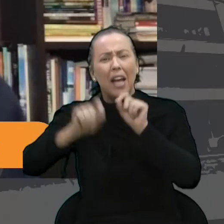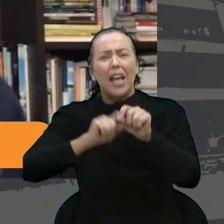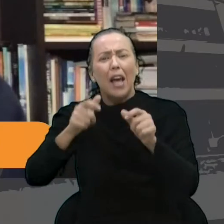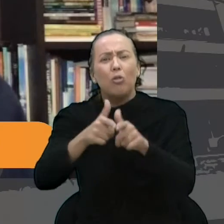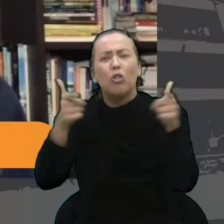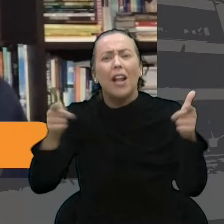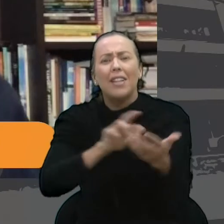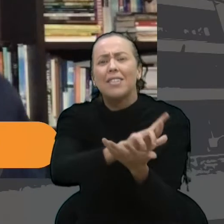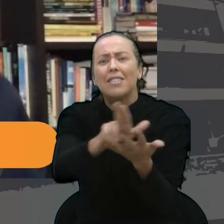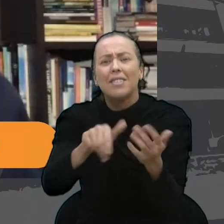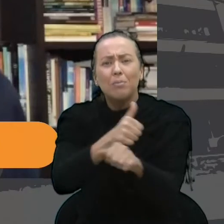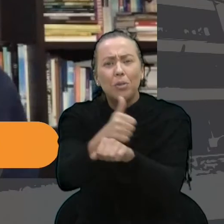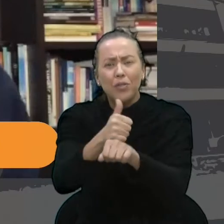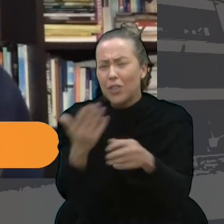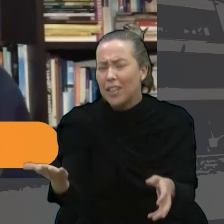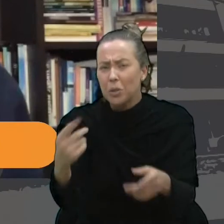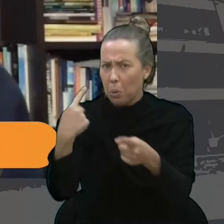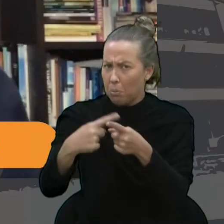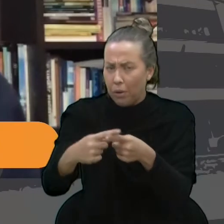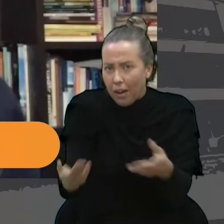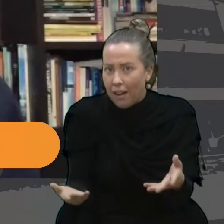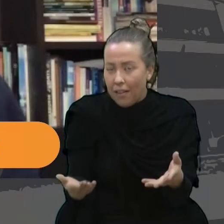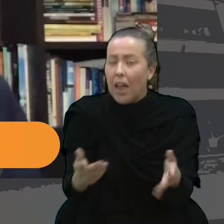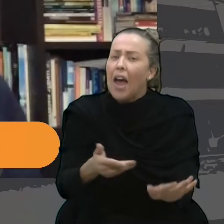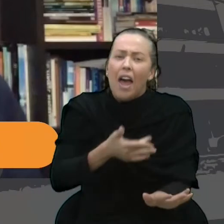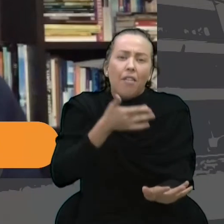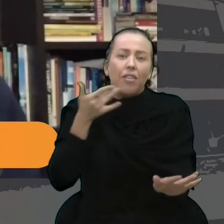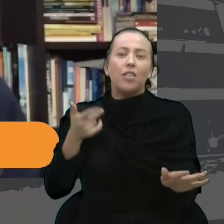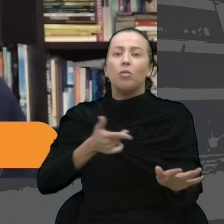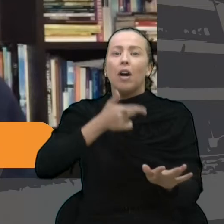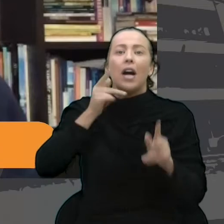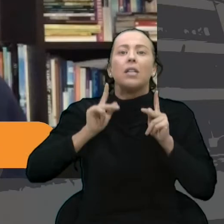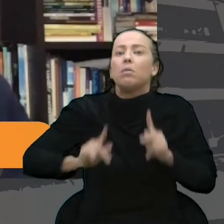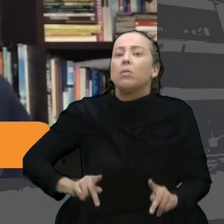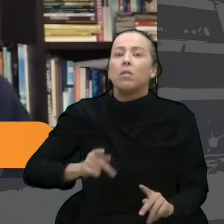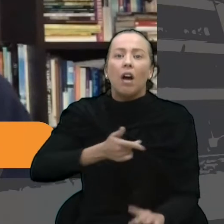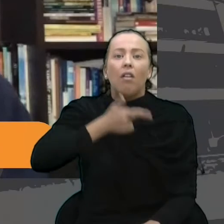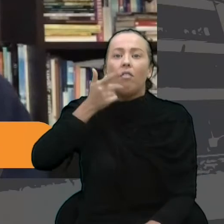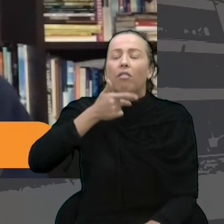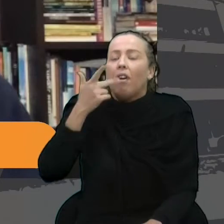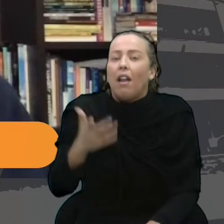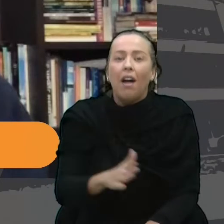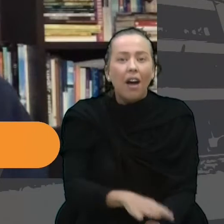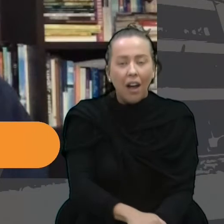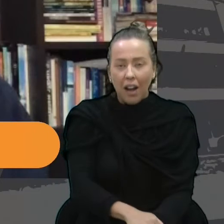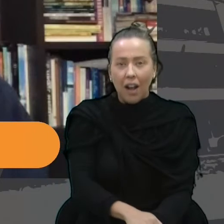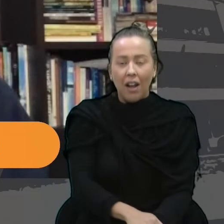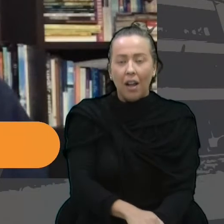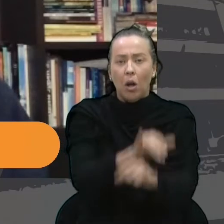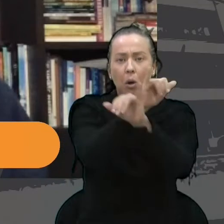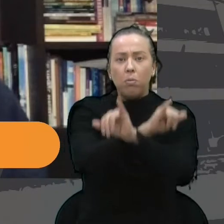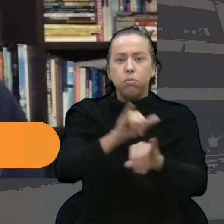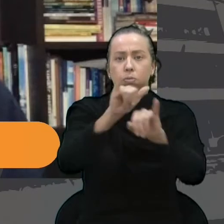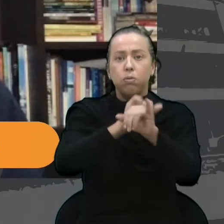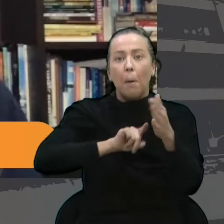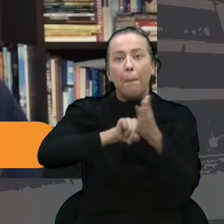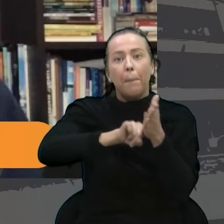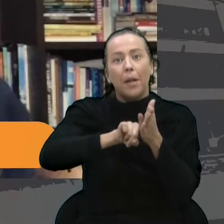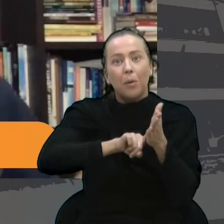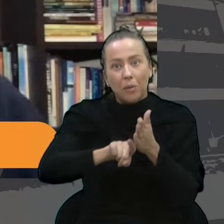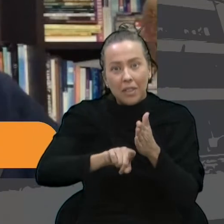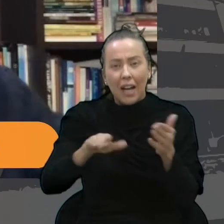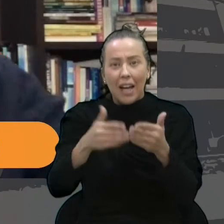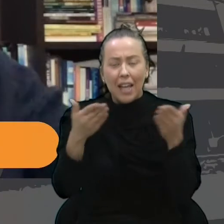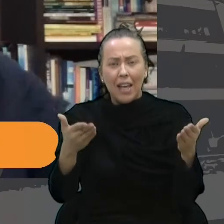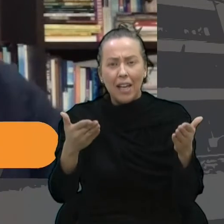jornalistas. Sim. Porque é muito fácil as pessoas fazerem um enunciado de pergunta e aí